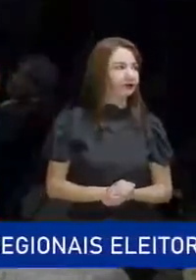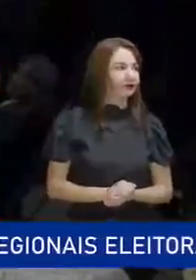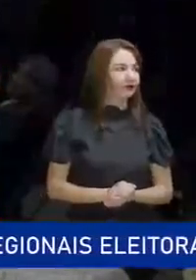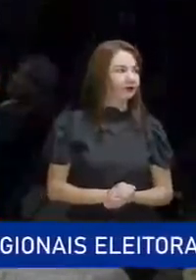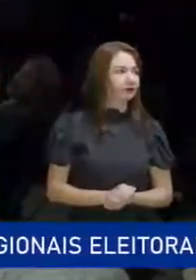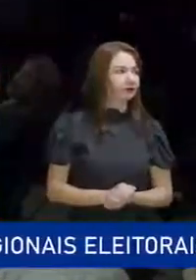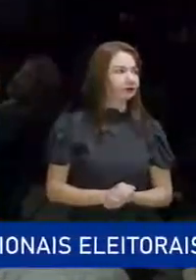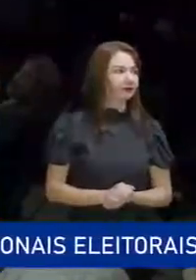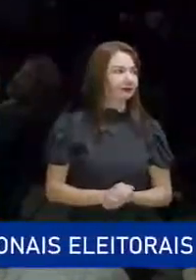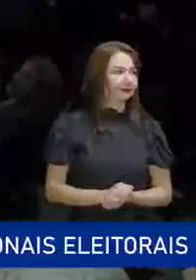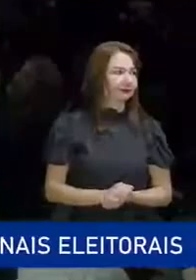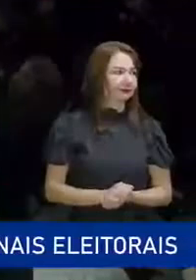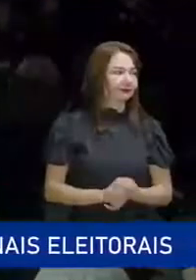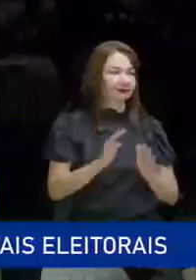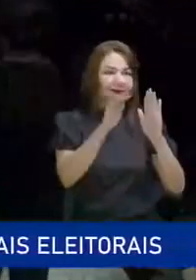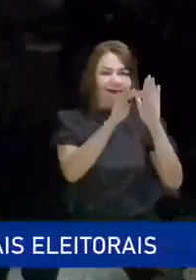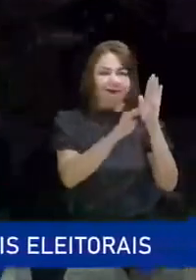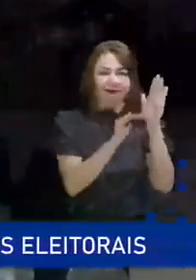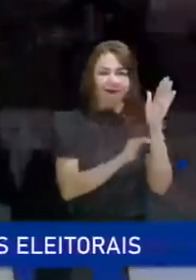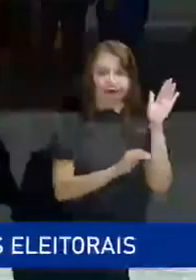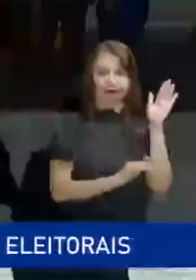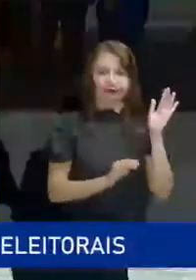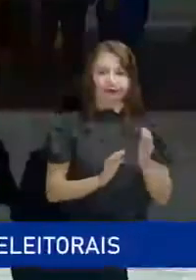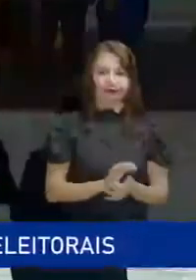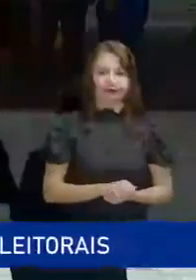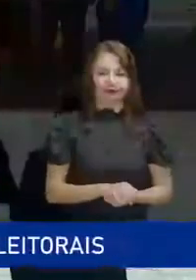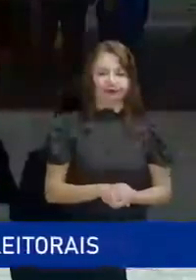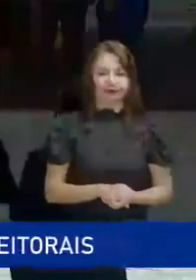durante toda a programação.